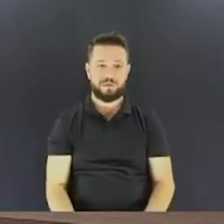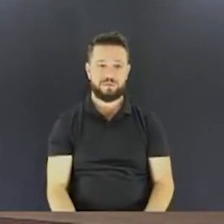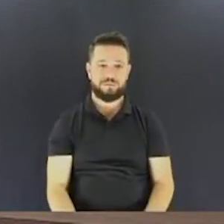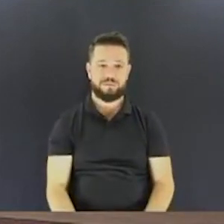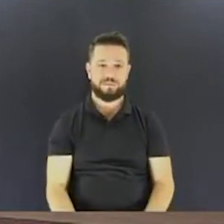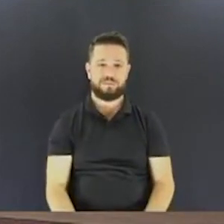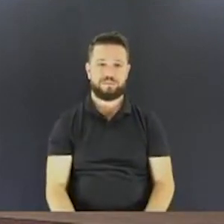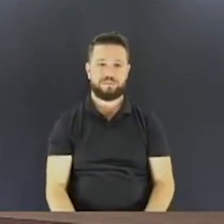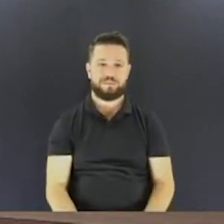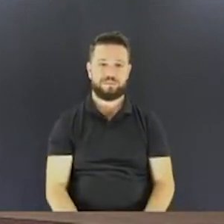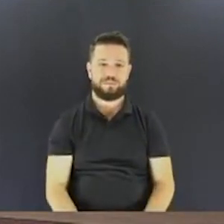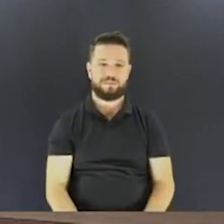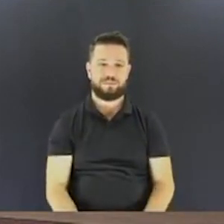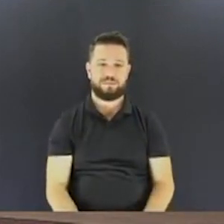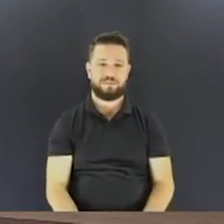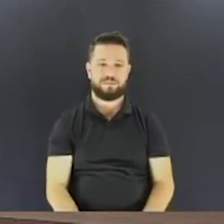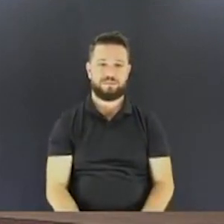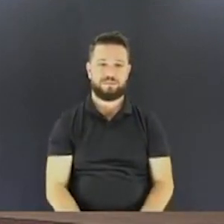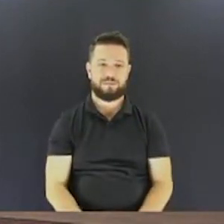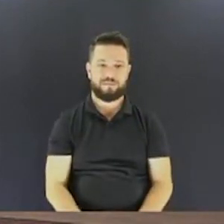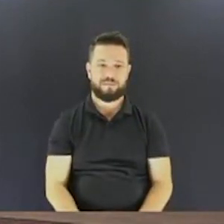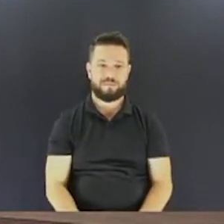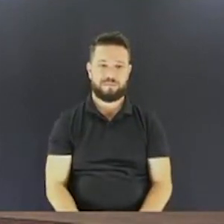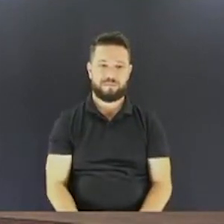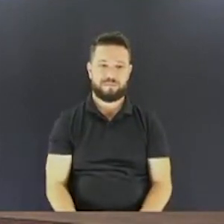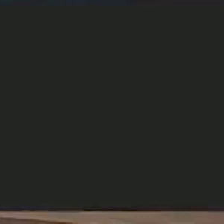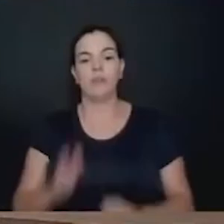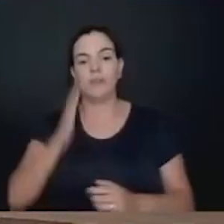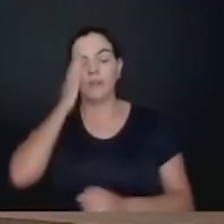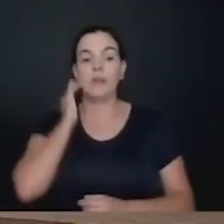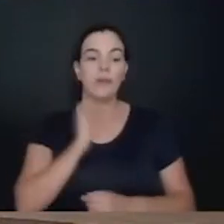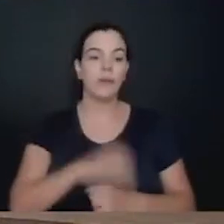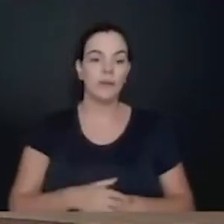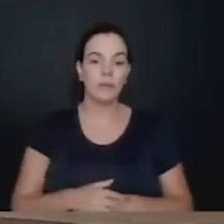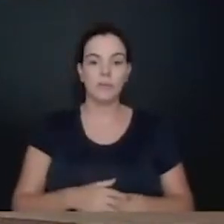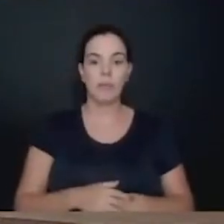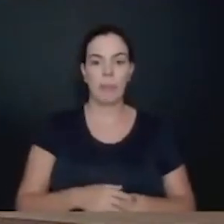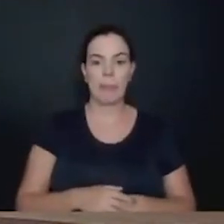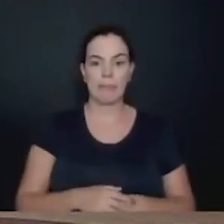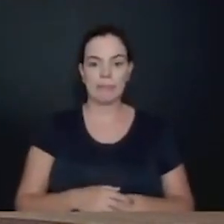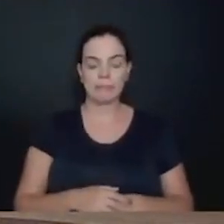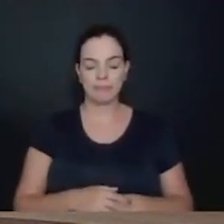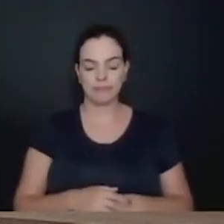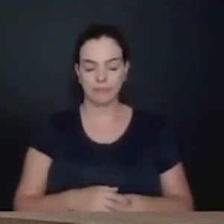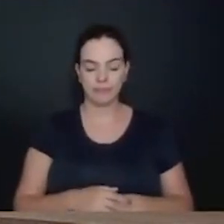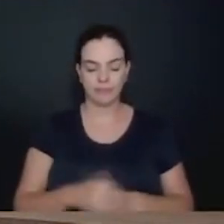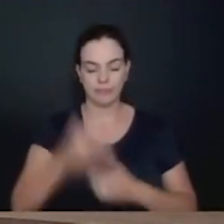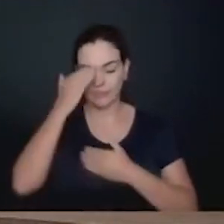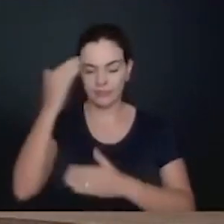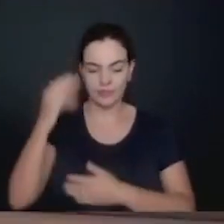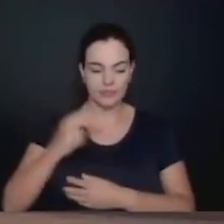uma frase que meu pai usa bastante. Vereador Marcos Vieira, por gentileza, vereador. Obrigado, vereador. Só